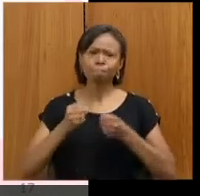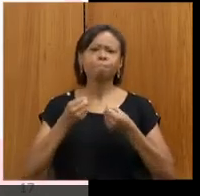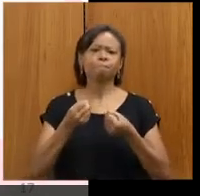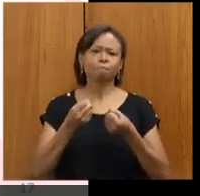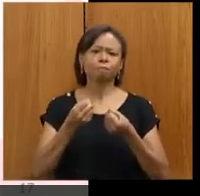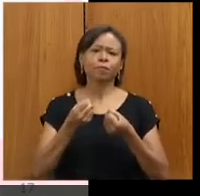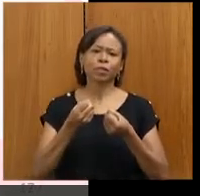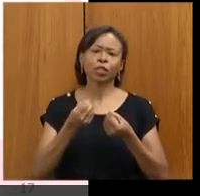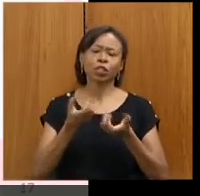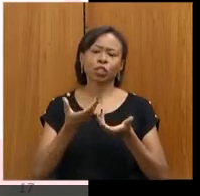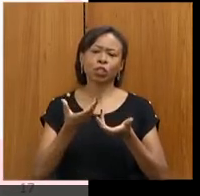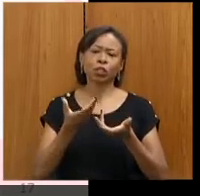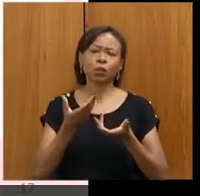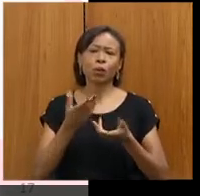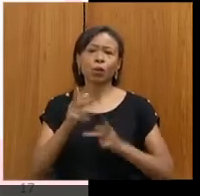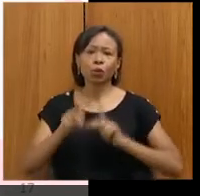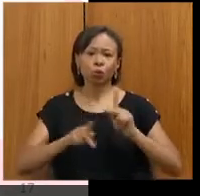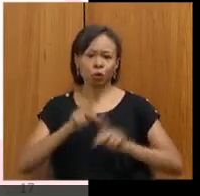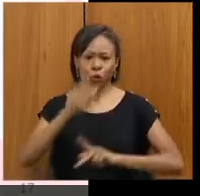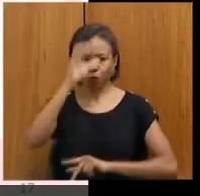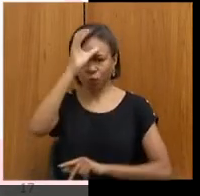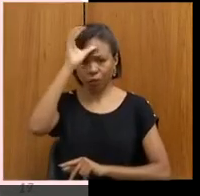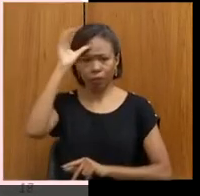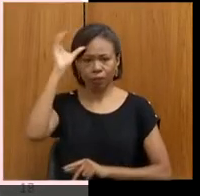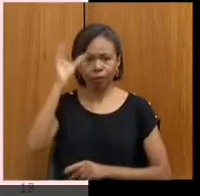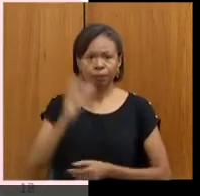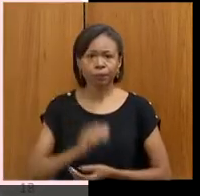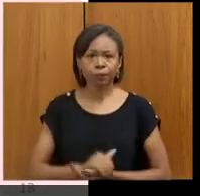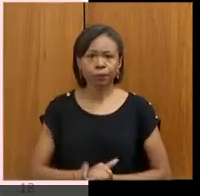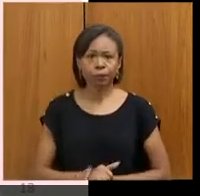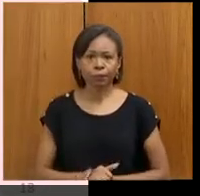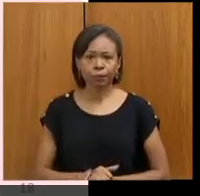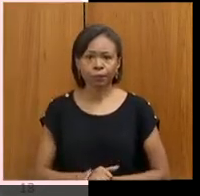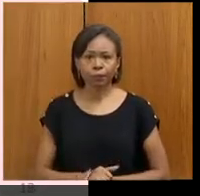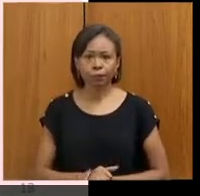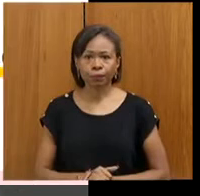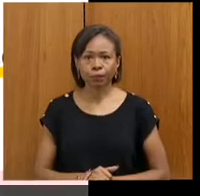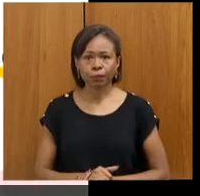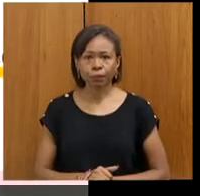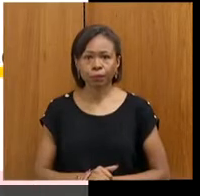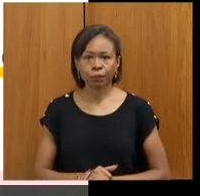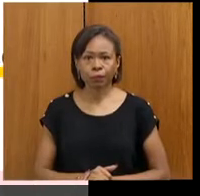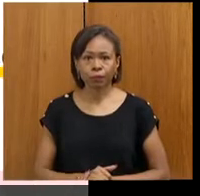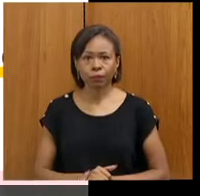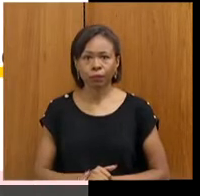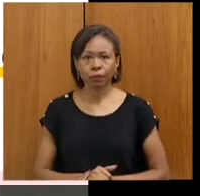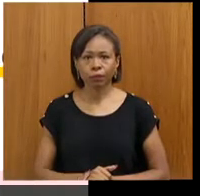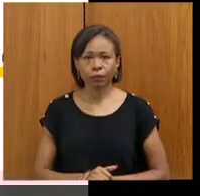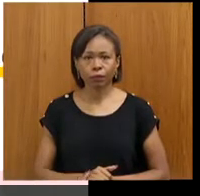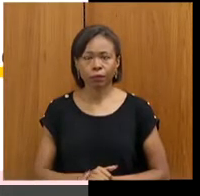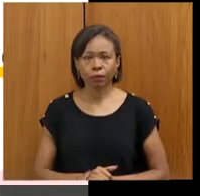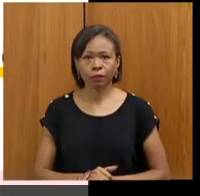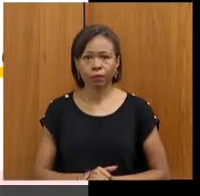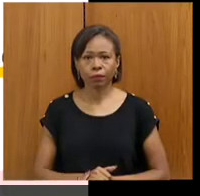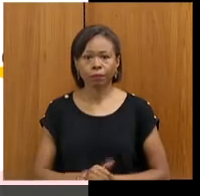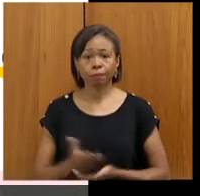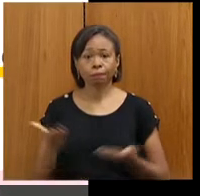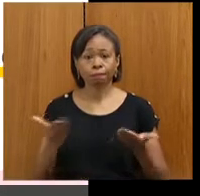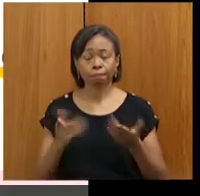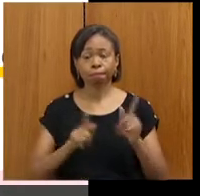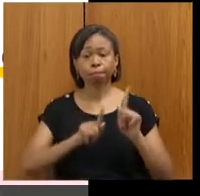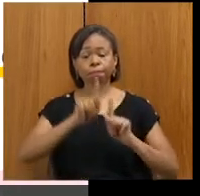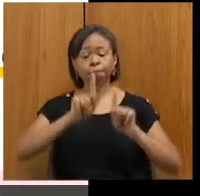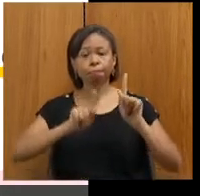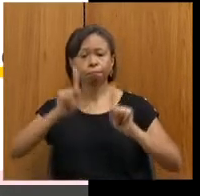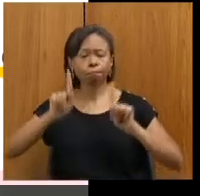ativa de crédito não pré-formados o próximo por favor é bom agora nós vamos partir para parar de indicadores